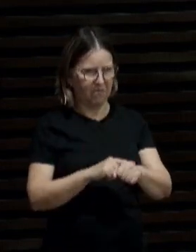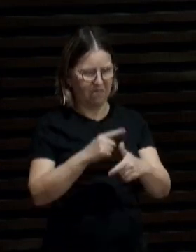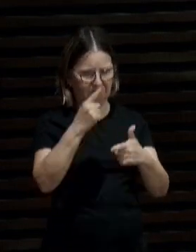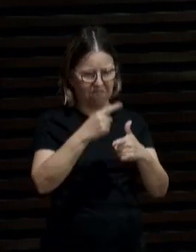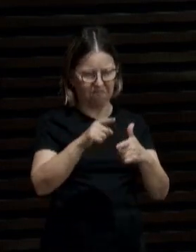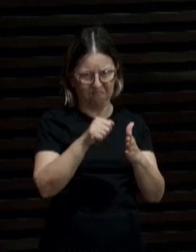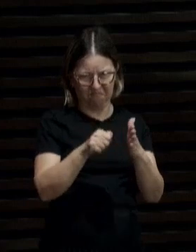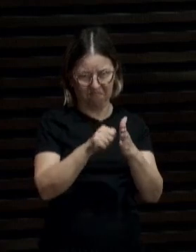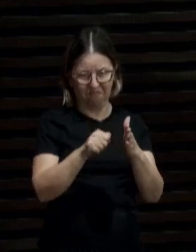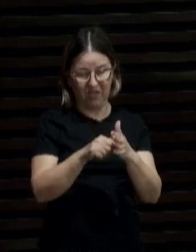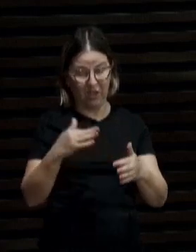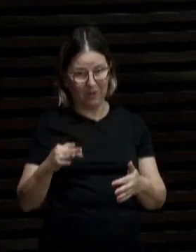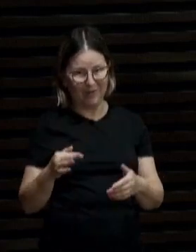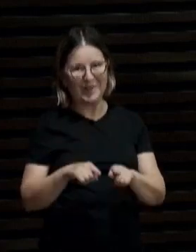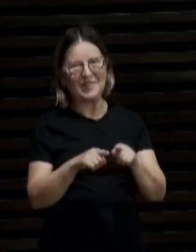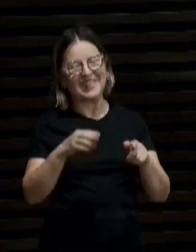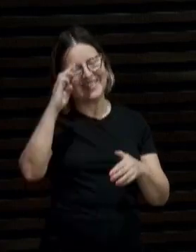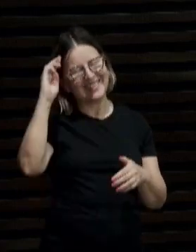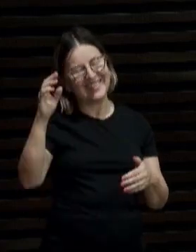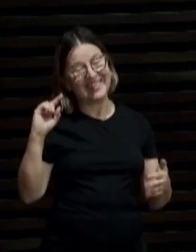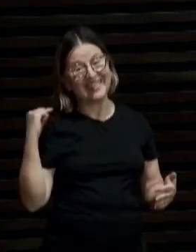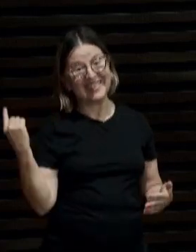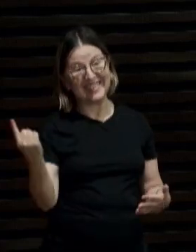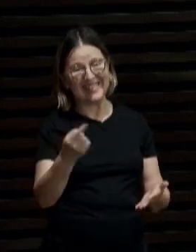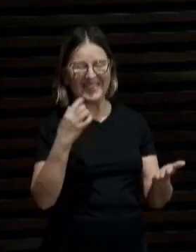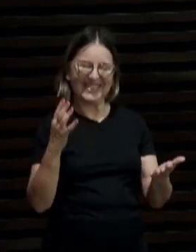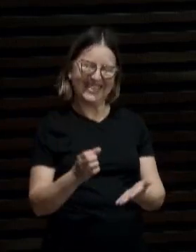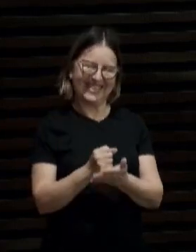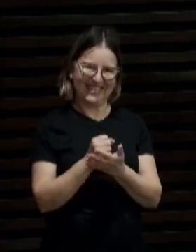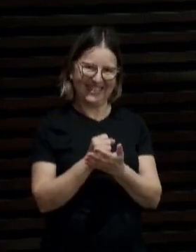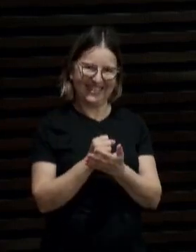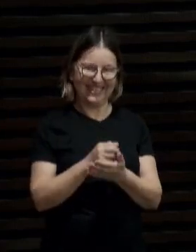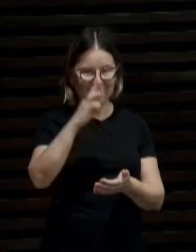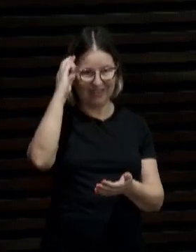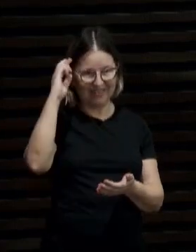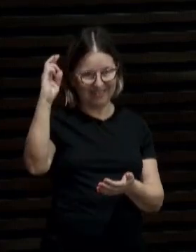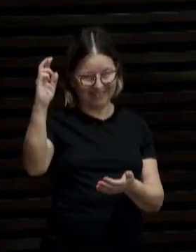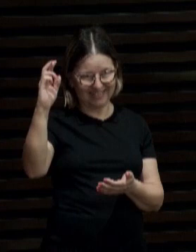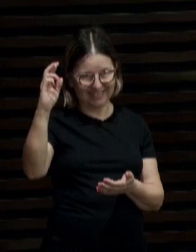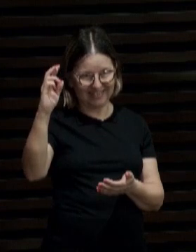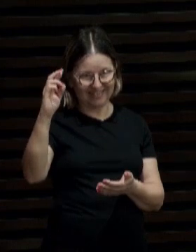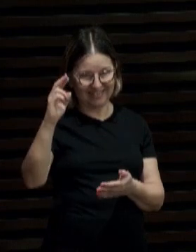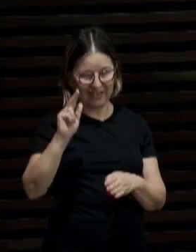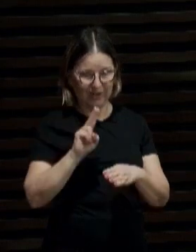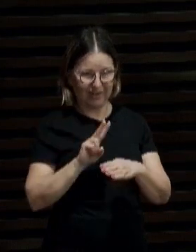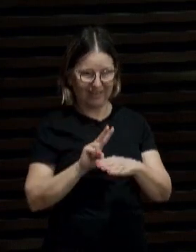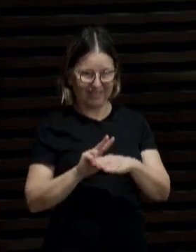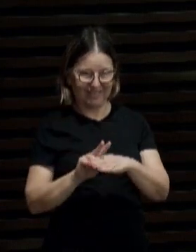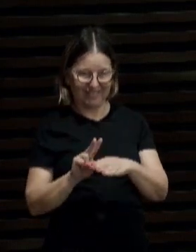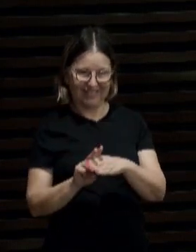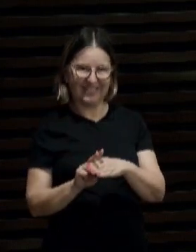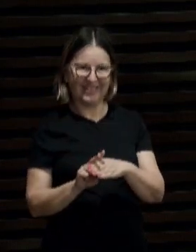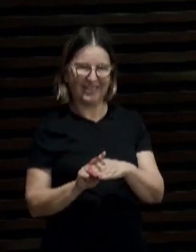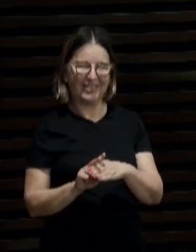recente, mas o Senhor nos sustentou. Ele estava nos alimentando e aparando as nossas